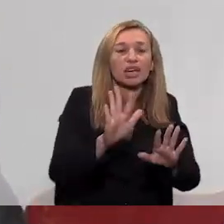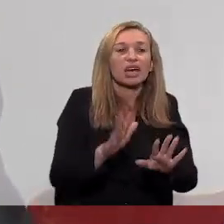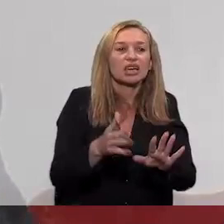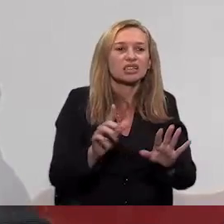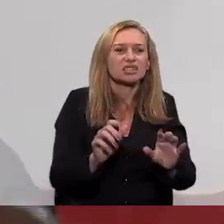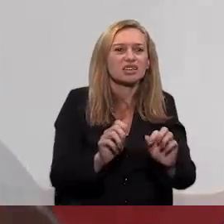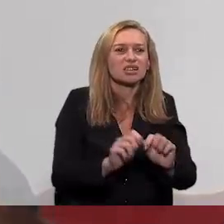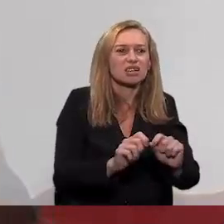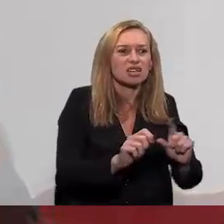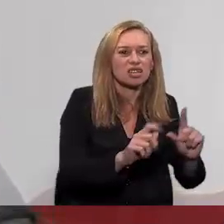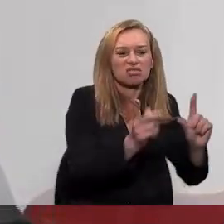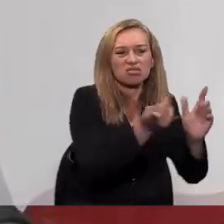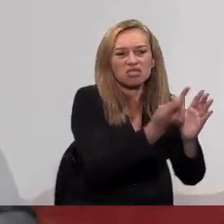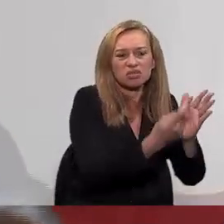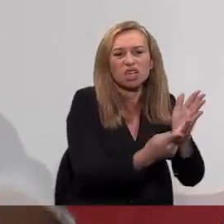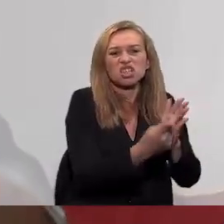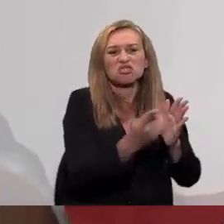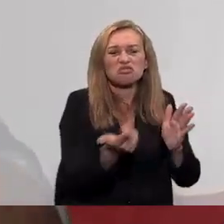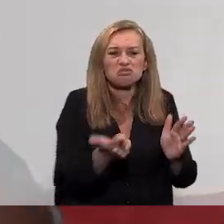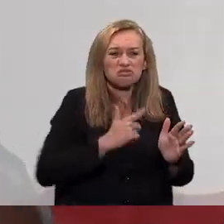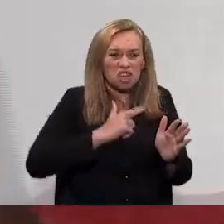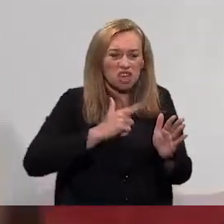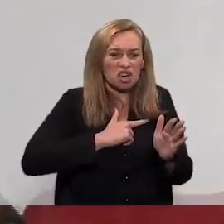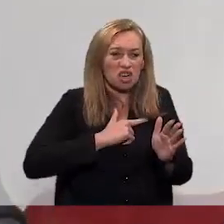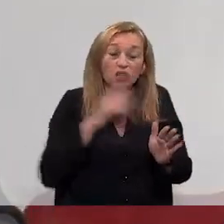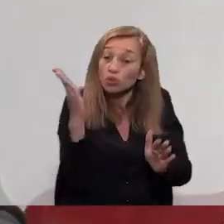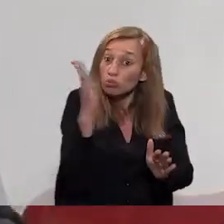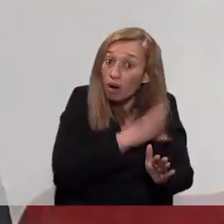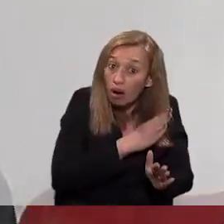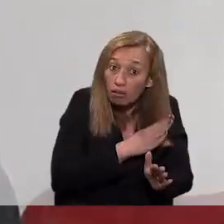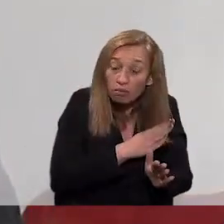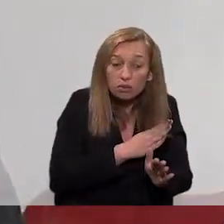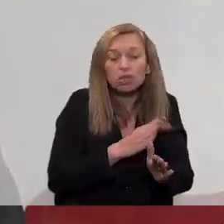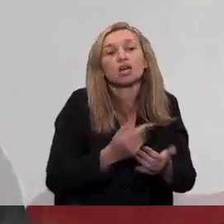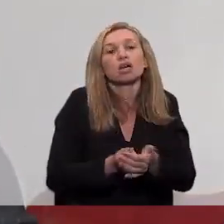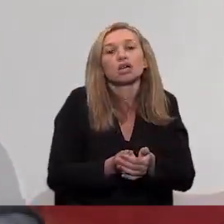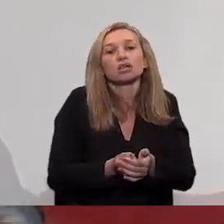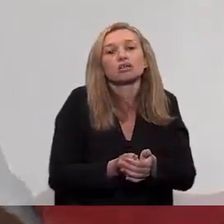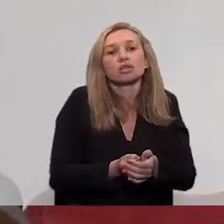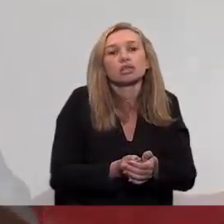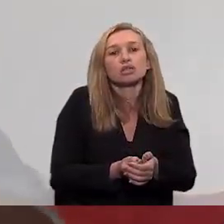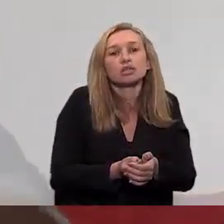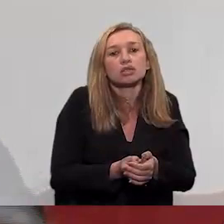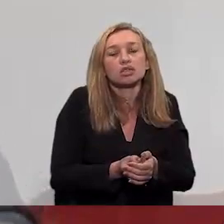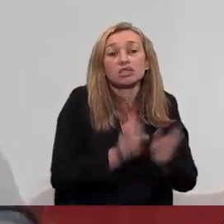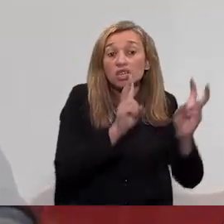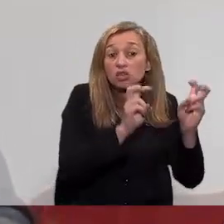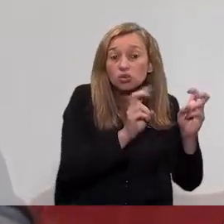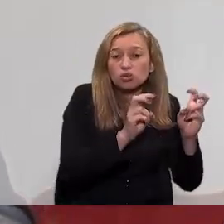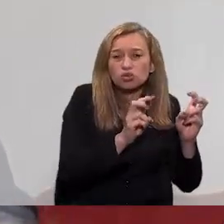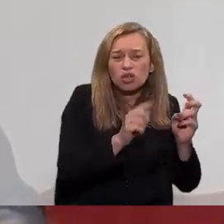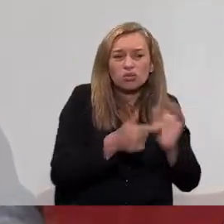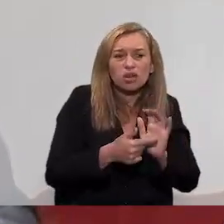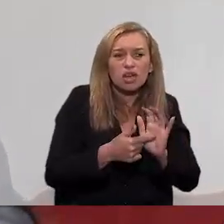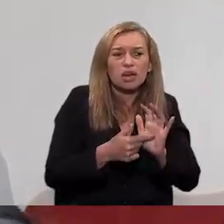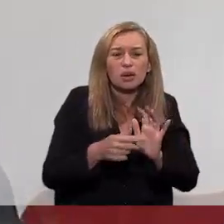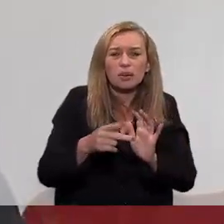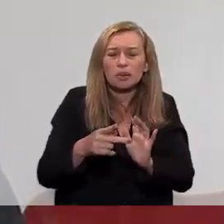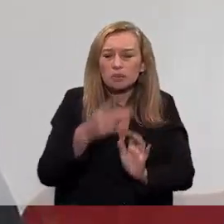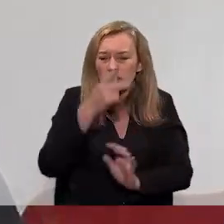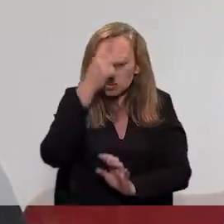imagem feia, essa imagem que circula, ela é uma personificação do mal. E essa personificação do mal é liderada